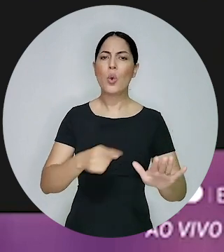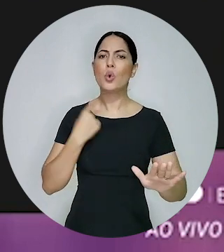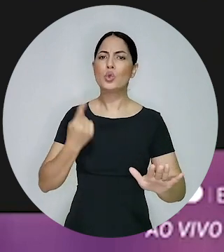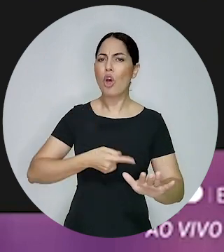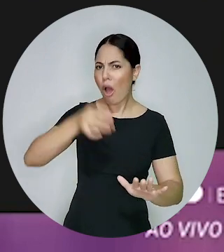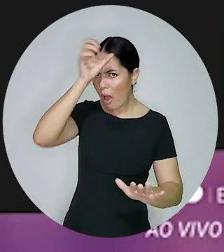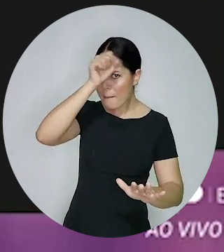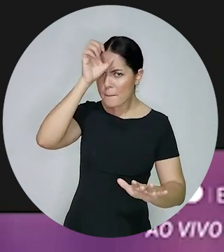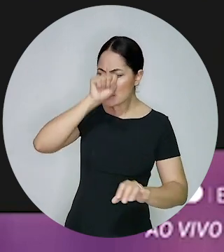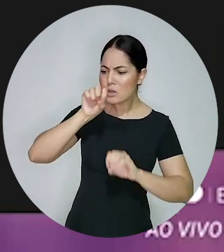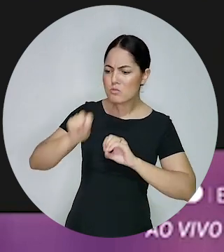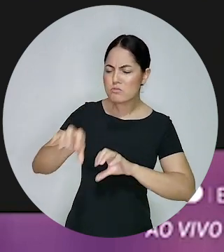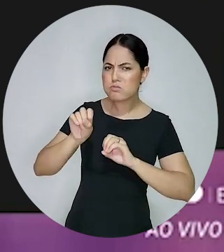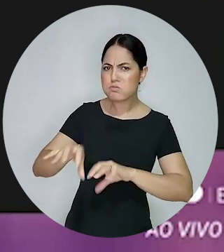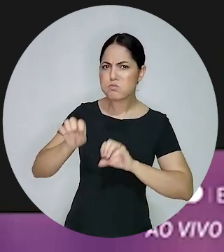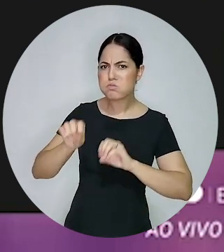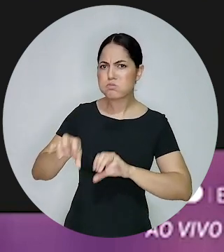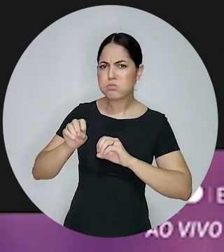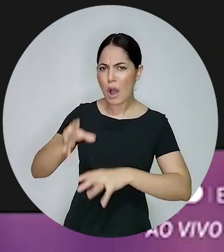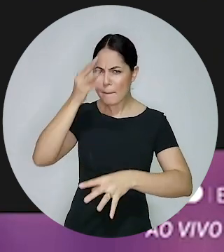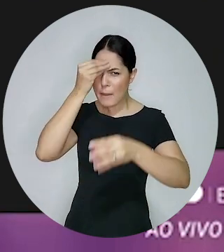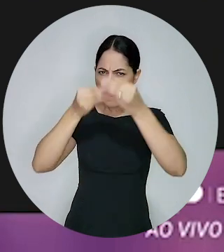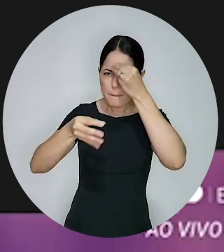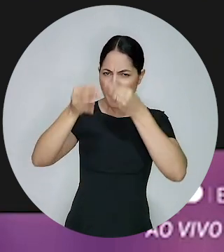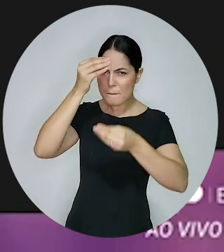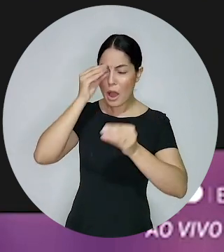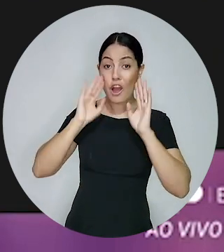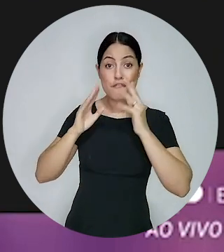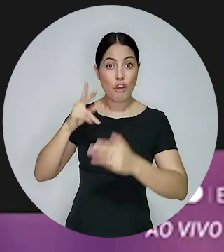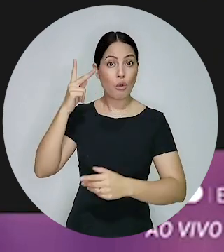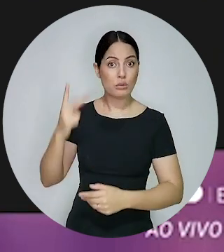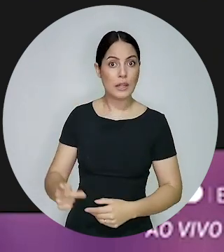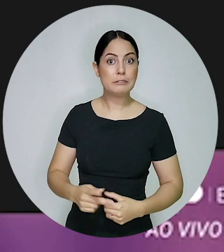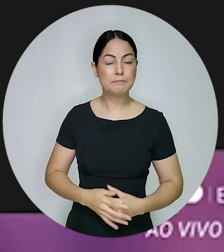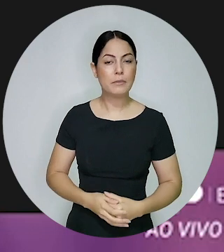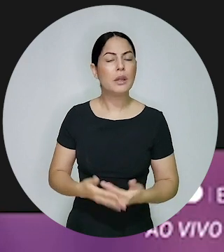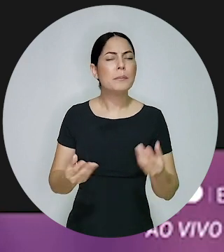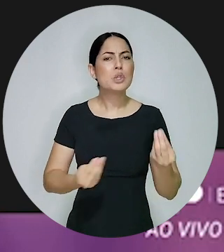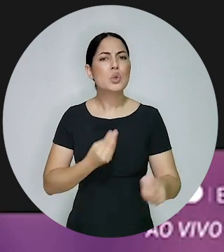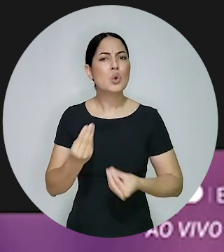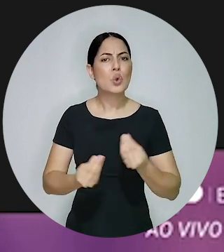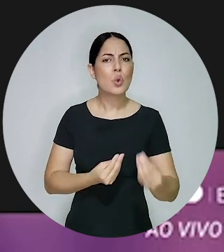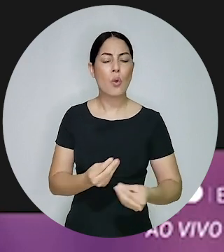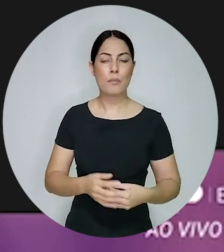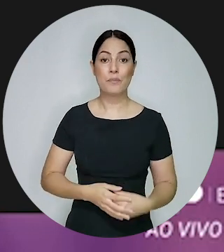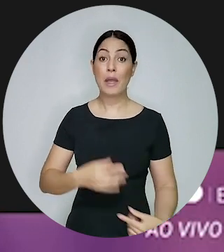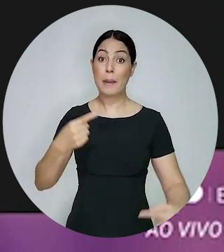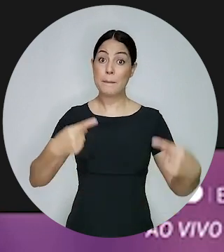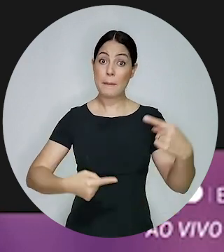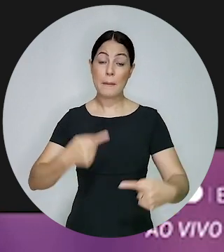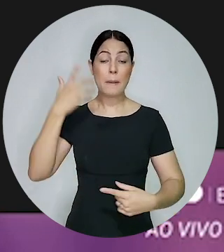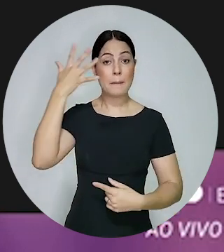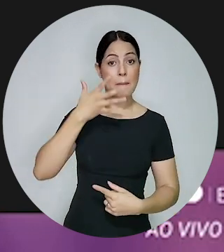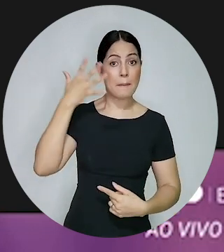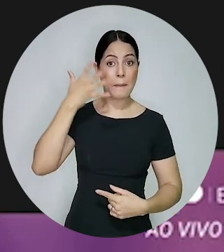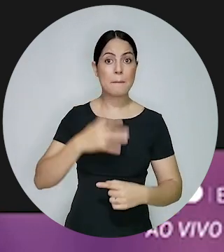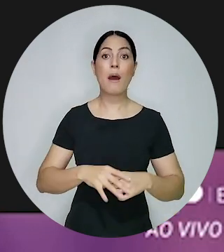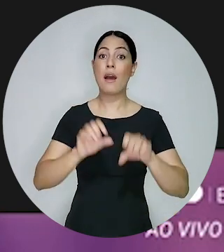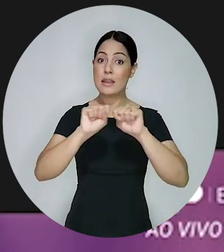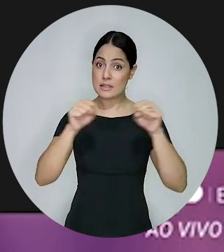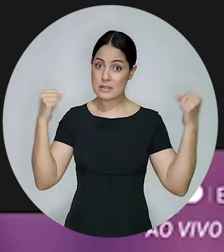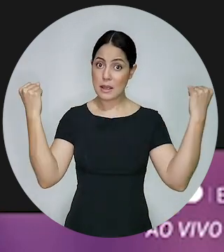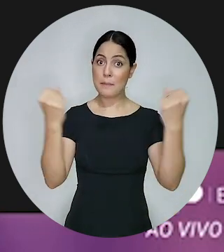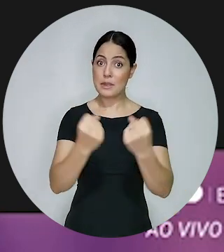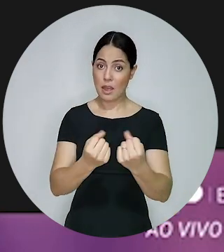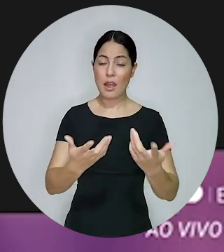na professora. Muitas vezes a gente acredita que implementar métodos ativos é trazer alguns momentos pontuais de interação, como alguns